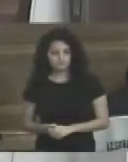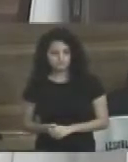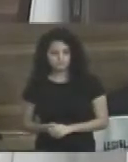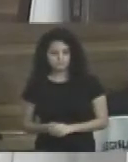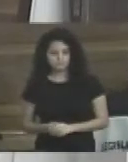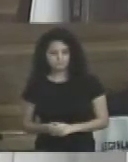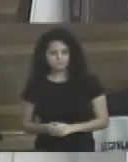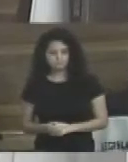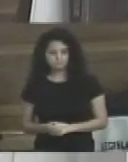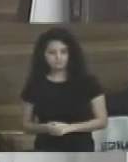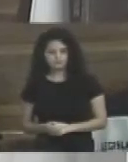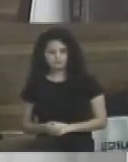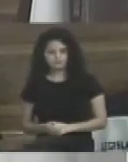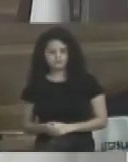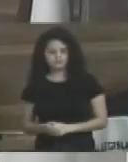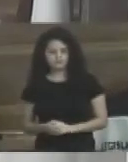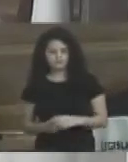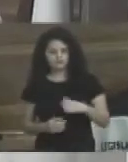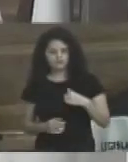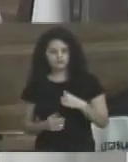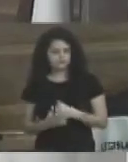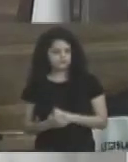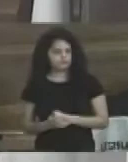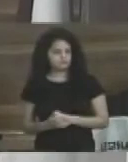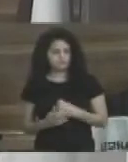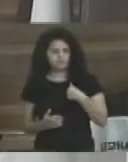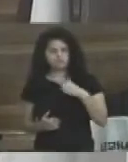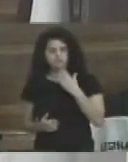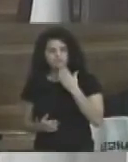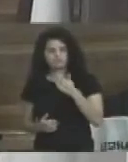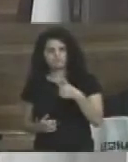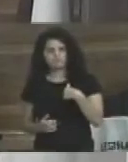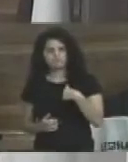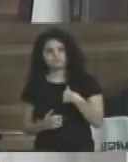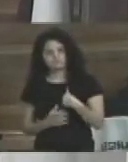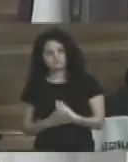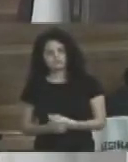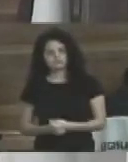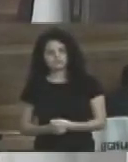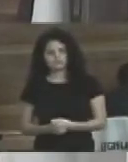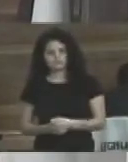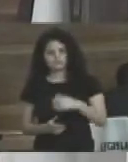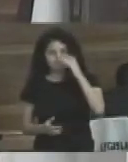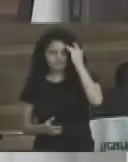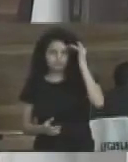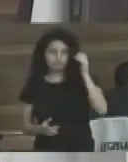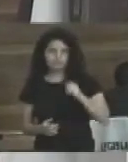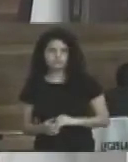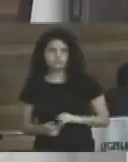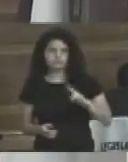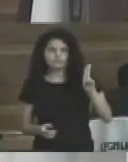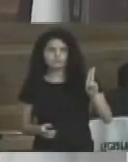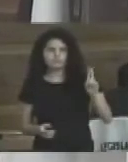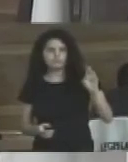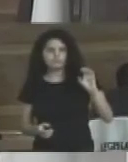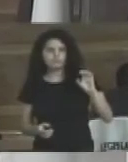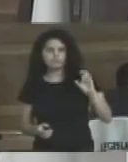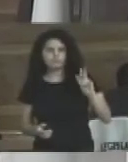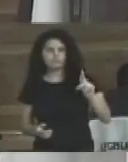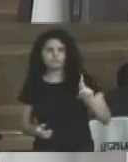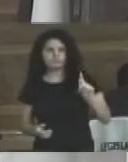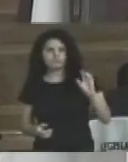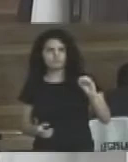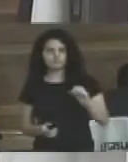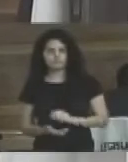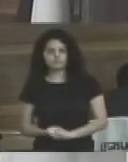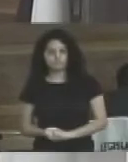uma indicação minha, que foi até ideia do Hugo, da padaria Pão e Acessórios. Quando ele deu essa